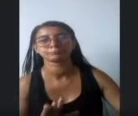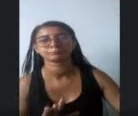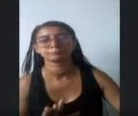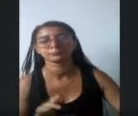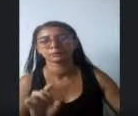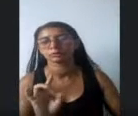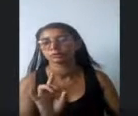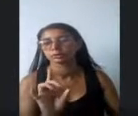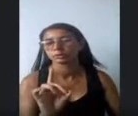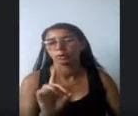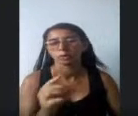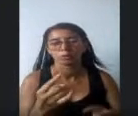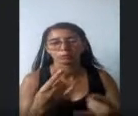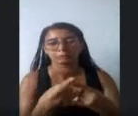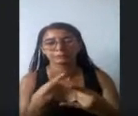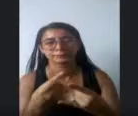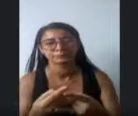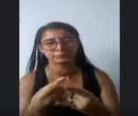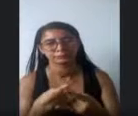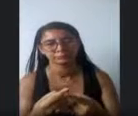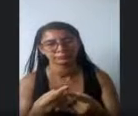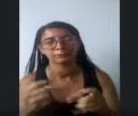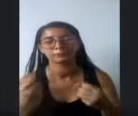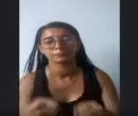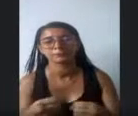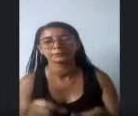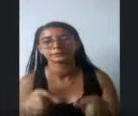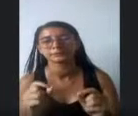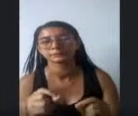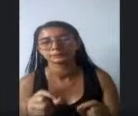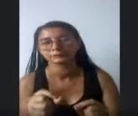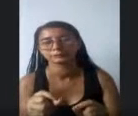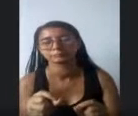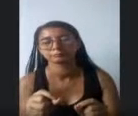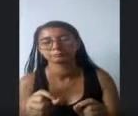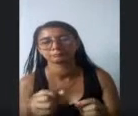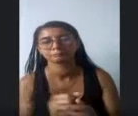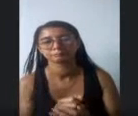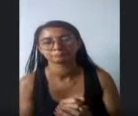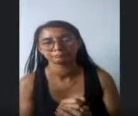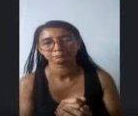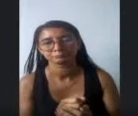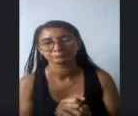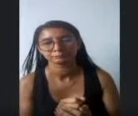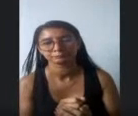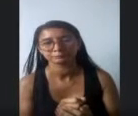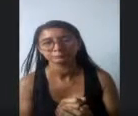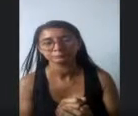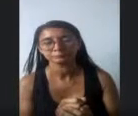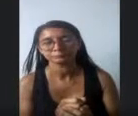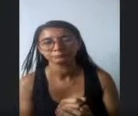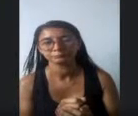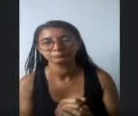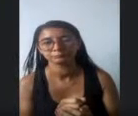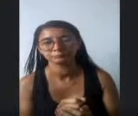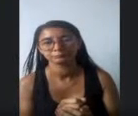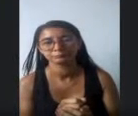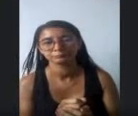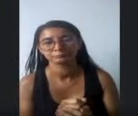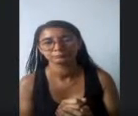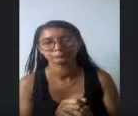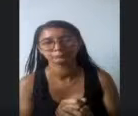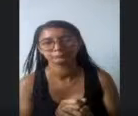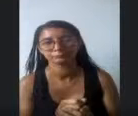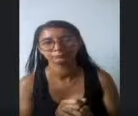preservativo, né? A gente precisa entender que, como Joana colocou, muito bem colocado no final de sua fala,